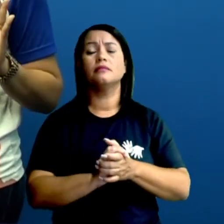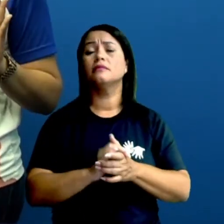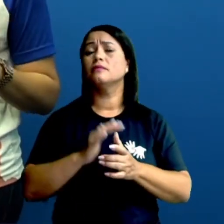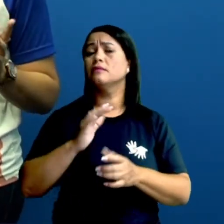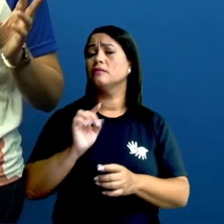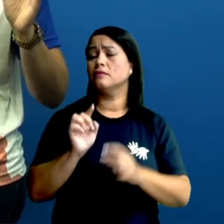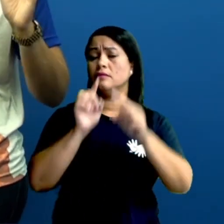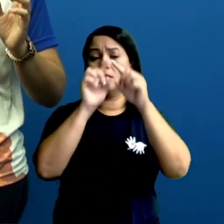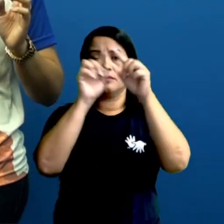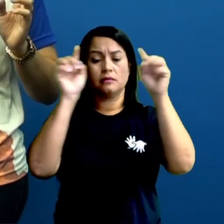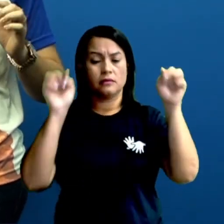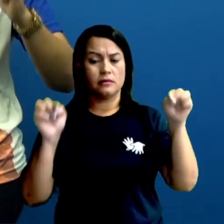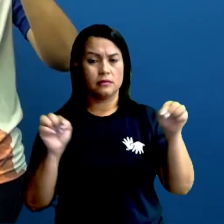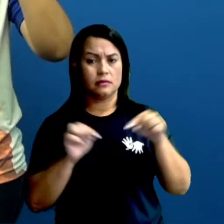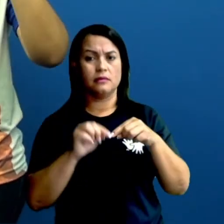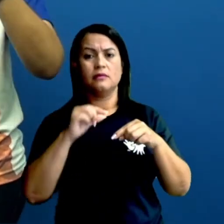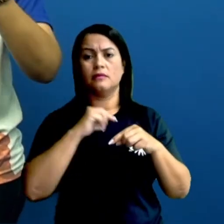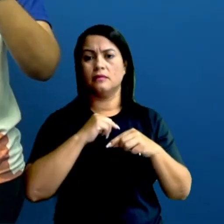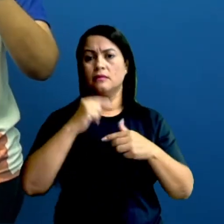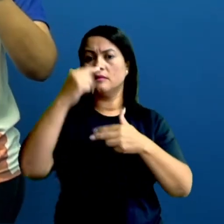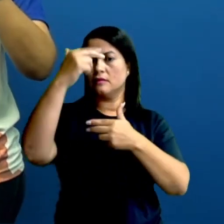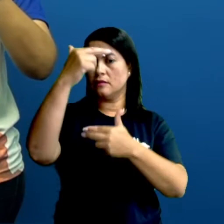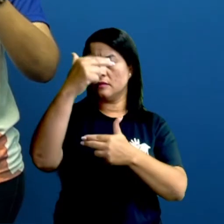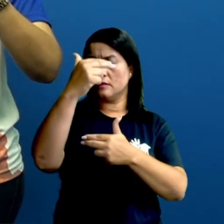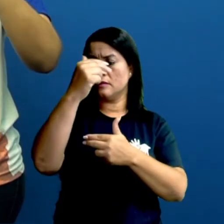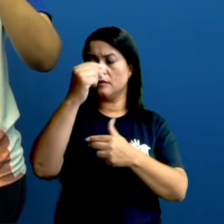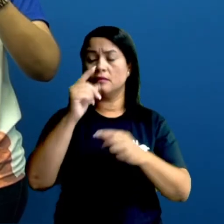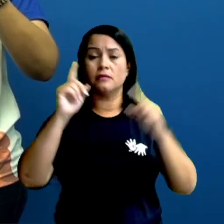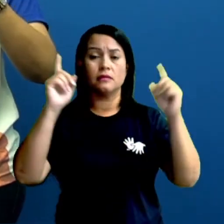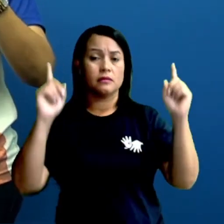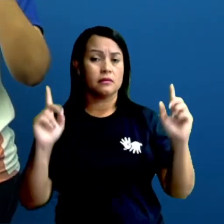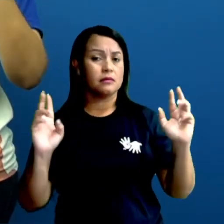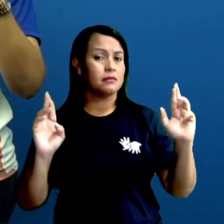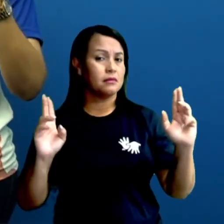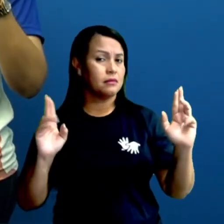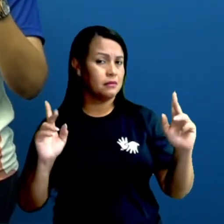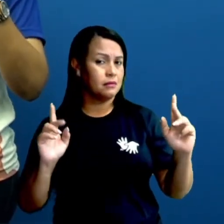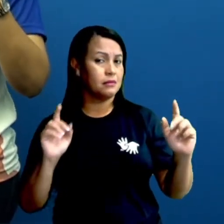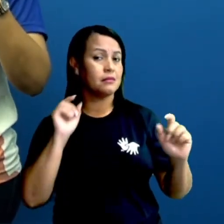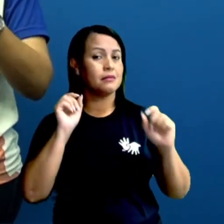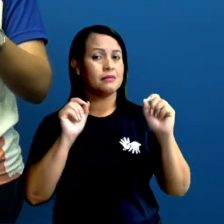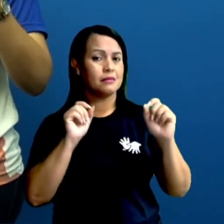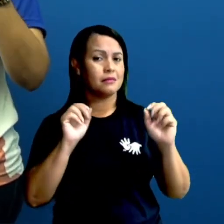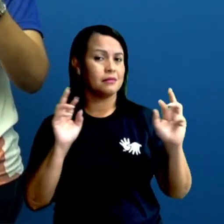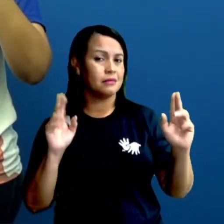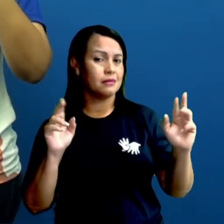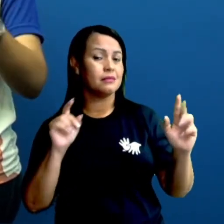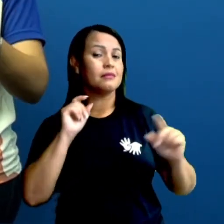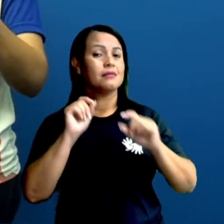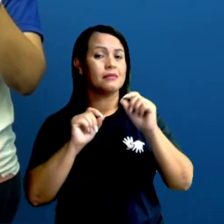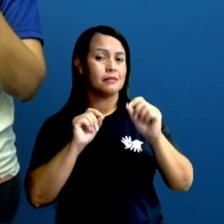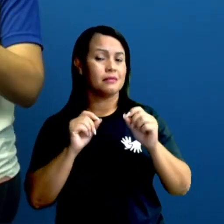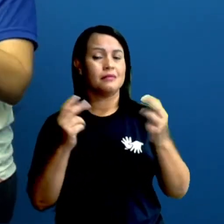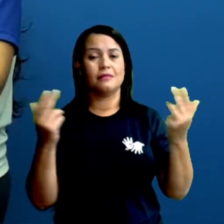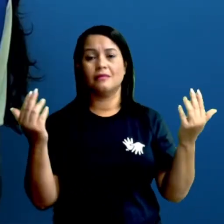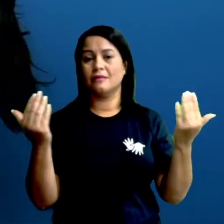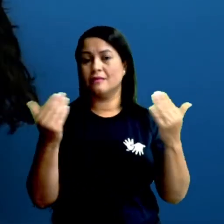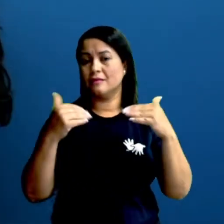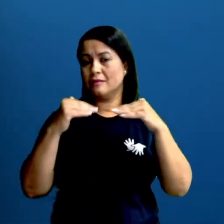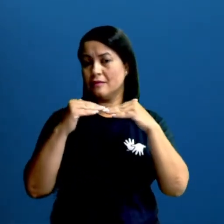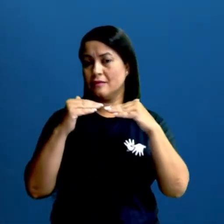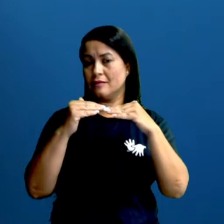esse meu retângulo ele tem 2 lados iguais e 2 lados diferentes. Portanto, esses 2 lados que são diferentes, eles são o quê? Iguais.